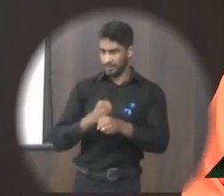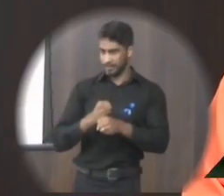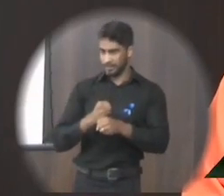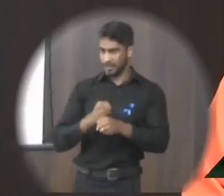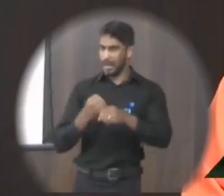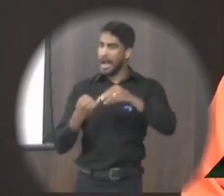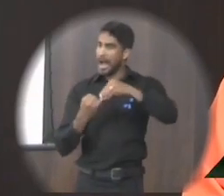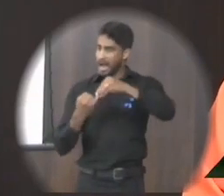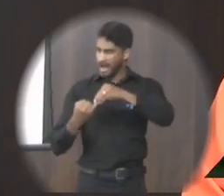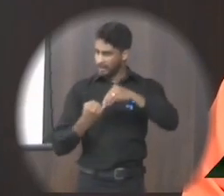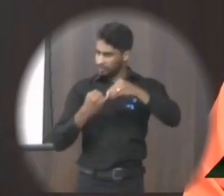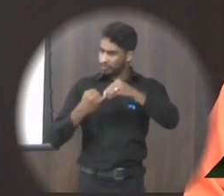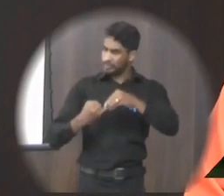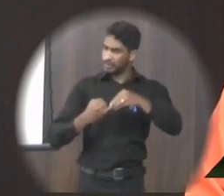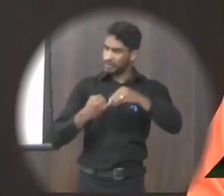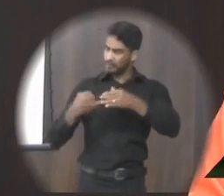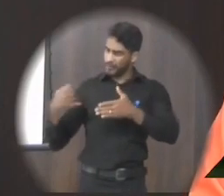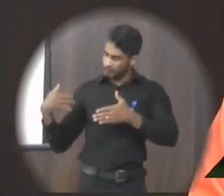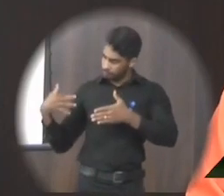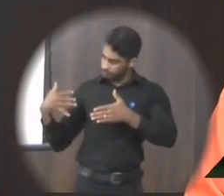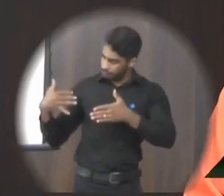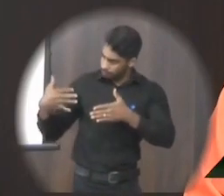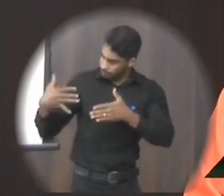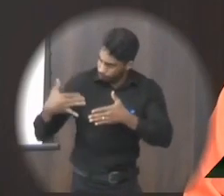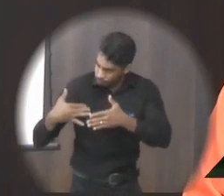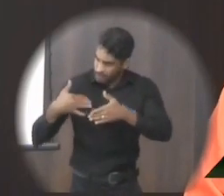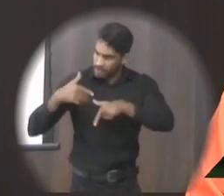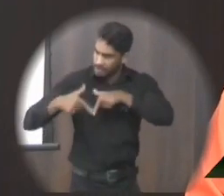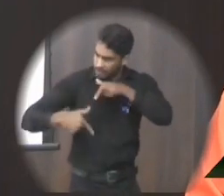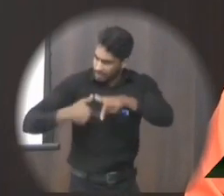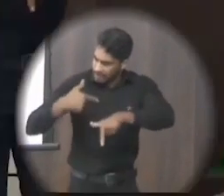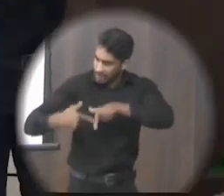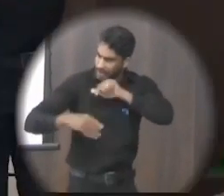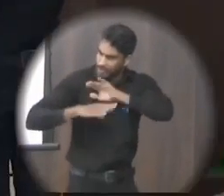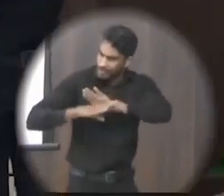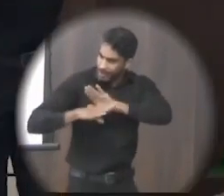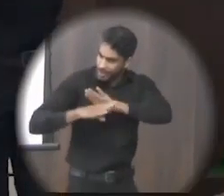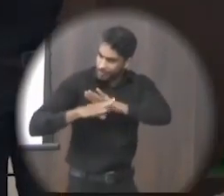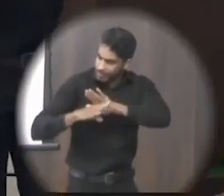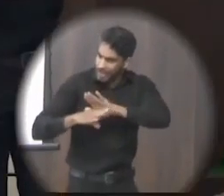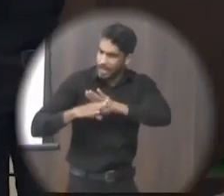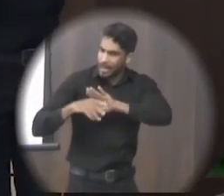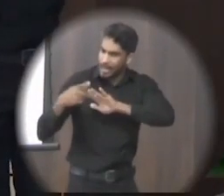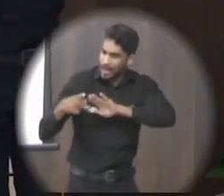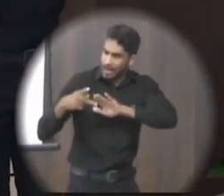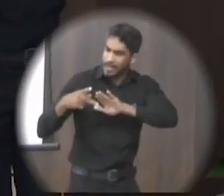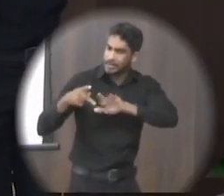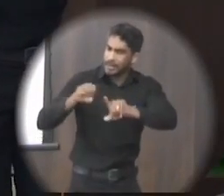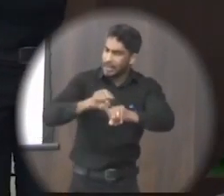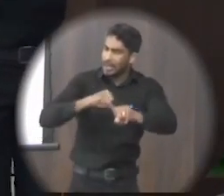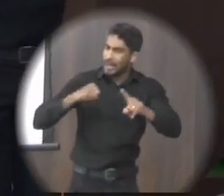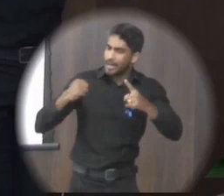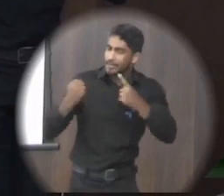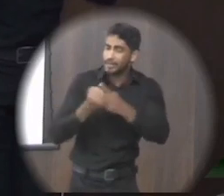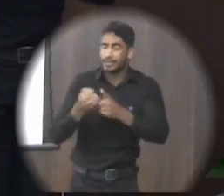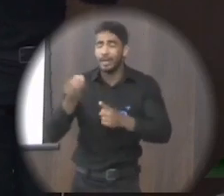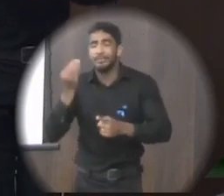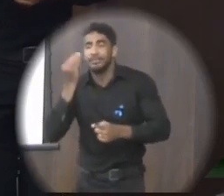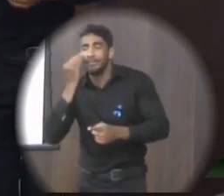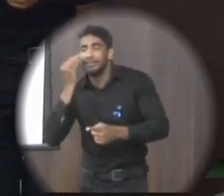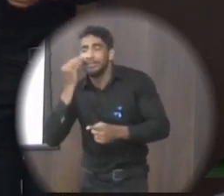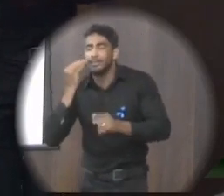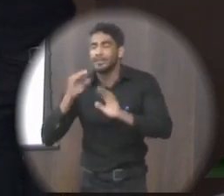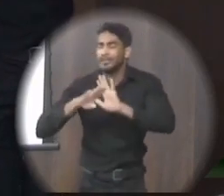A instituição ela vem trabalhando em prol da sociedade e tentando atender a todos,